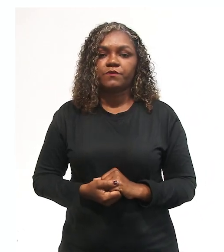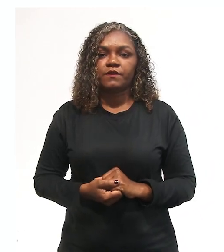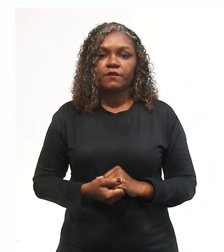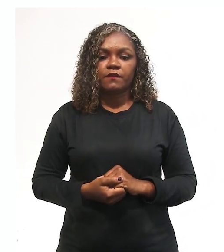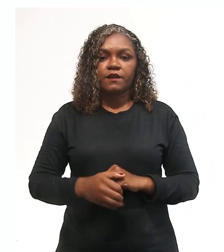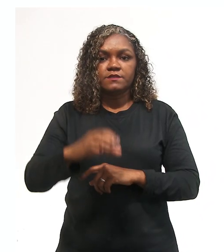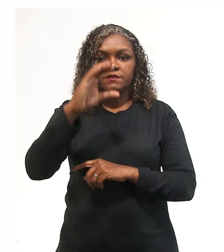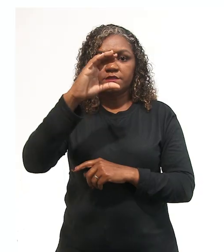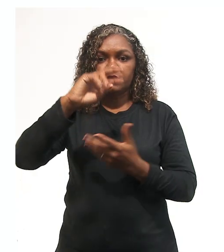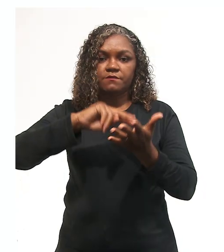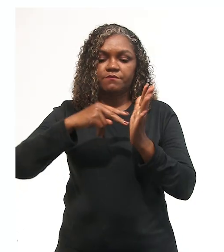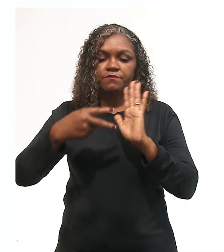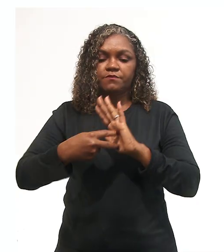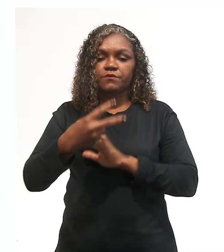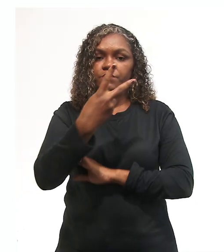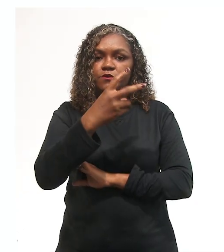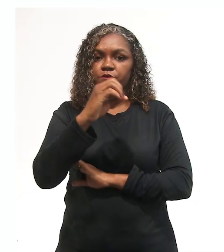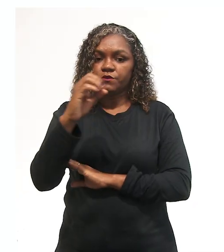R$200,